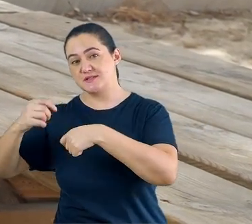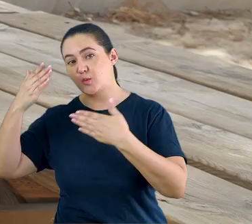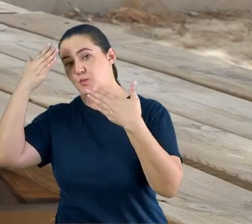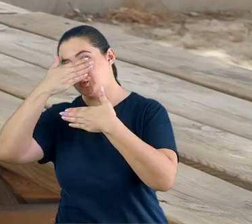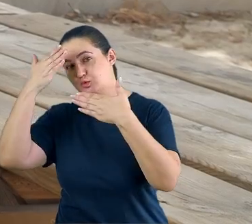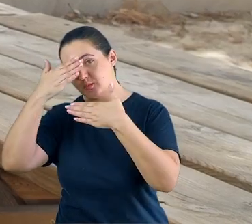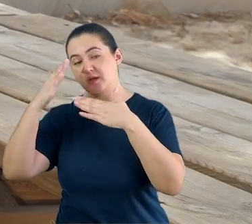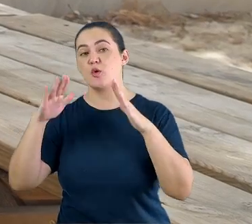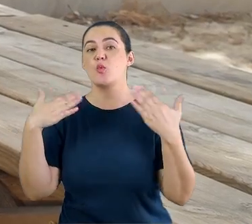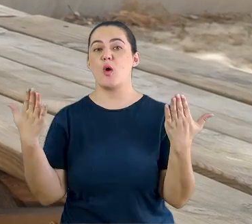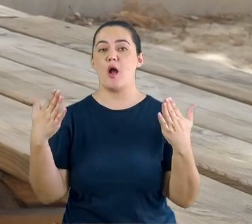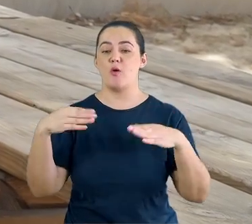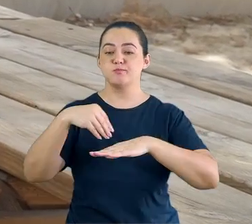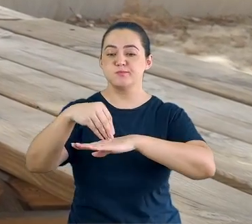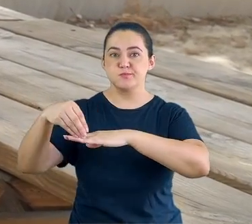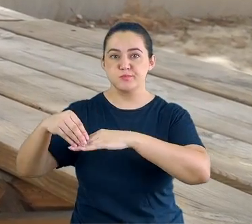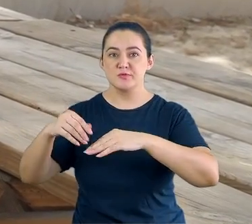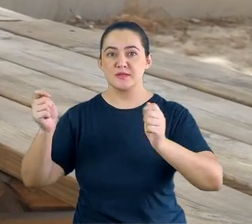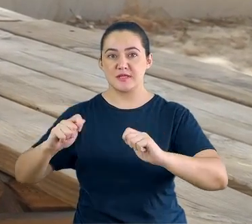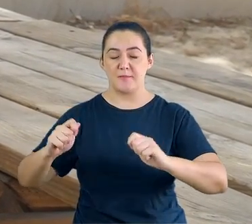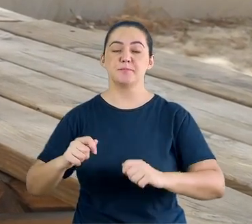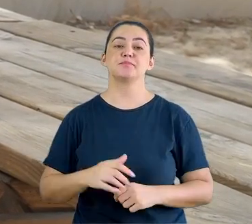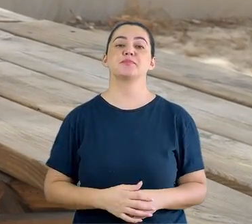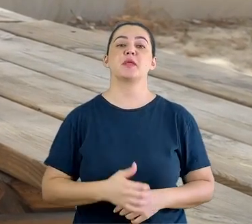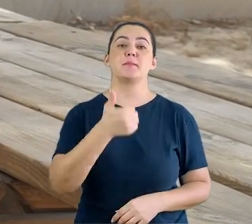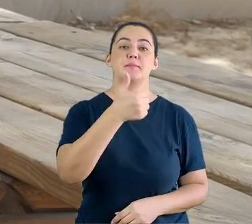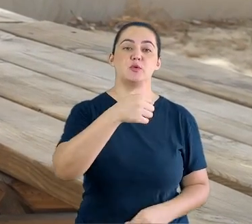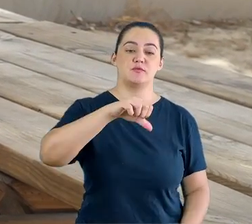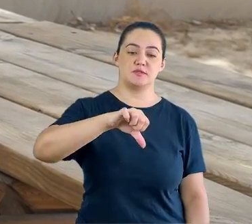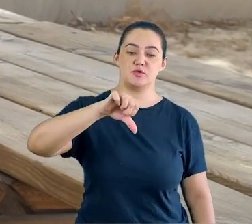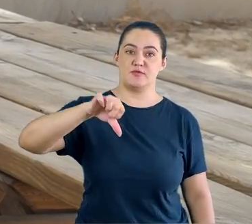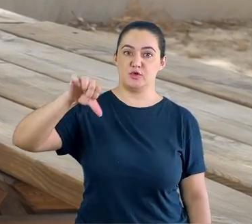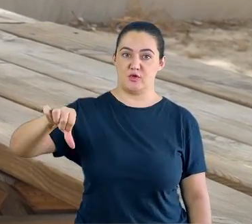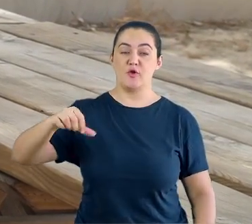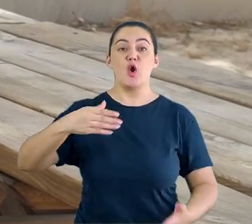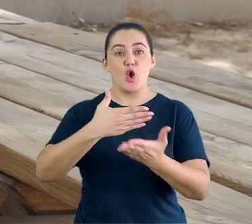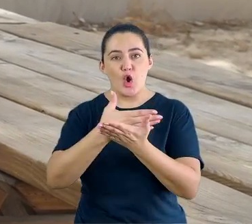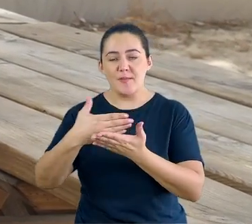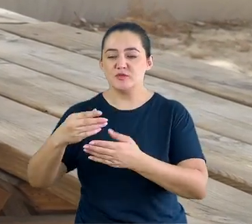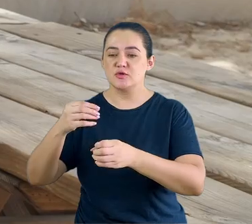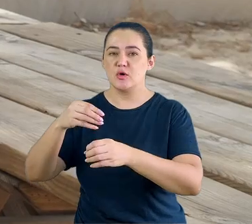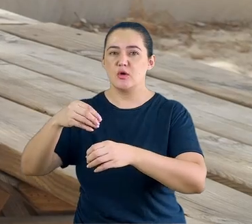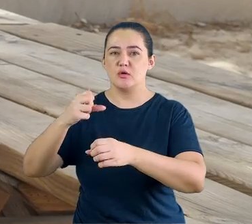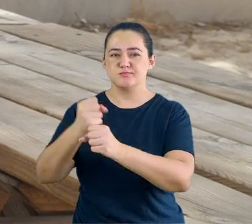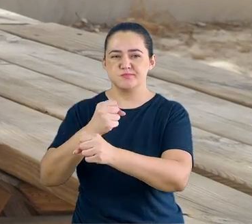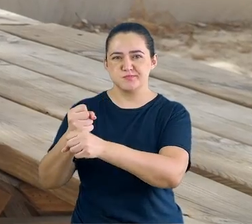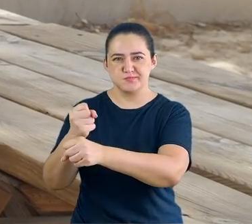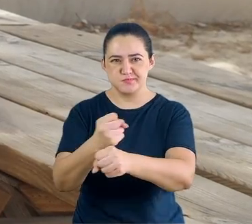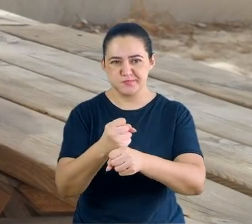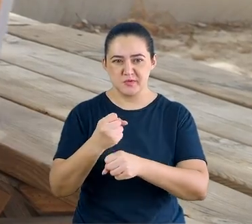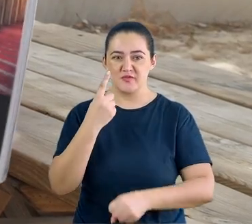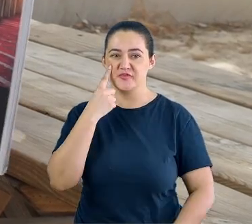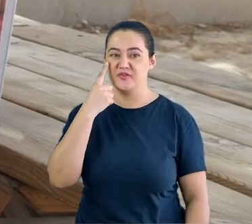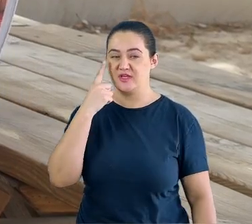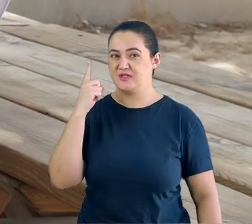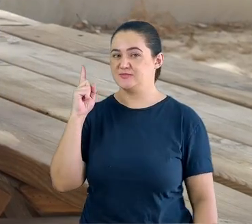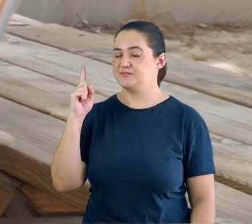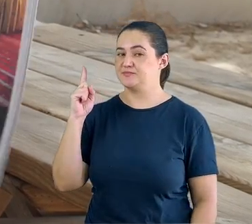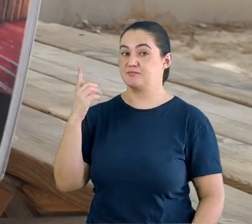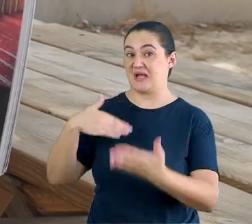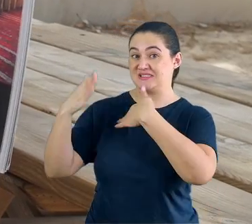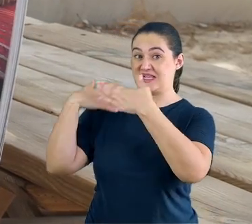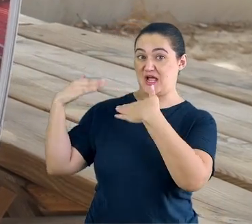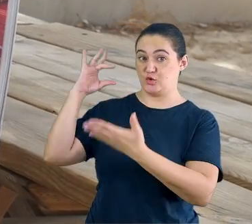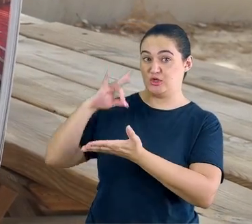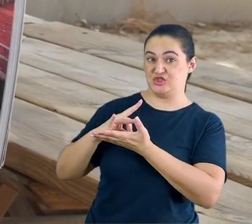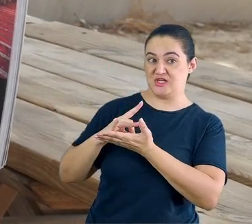que espaço eles poderiam ou não abrir. Então, em 99, eles começaram a abrir esse espaço. Eu vou mostrar para você aqui o